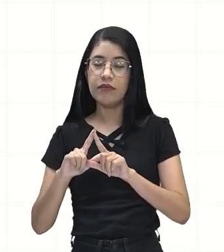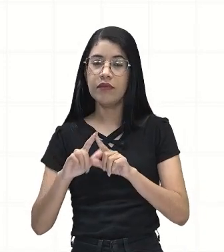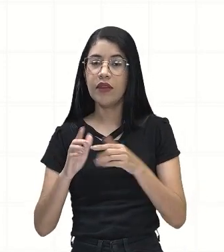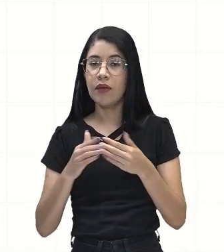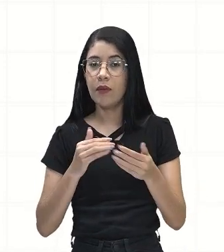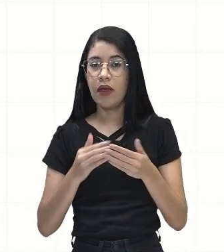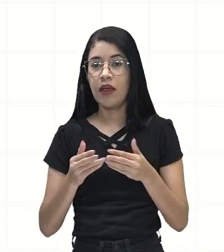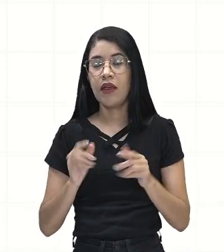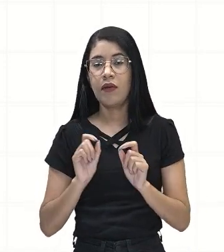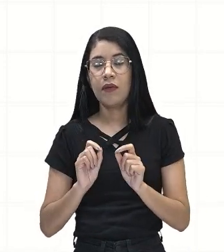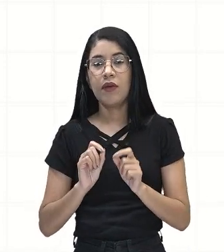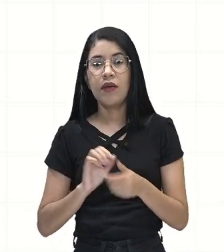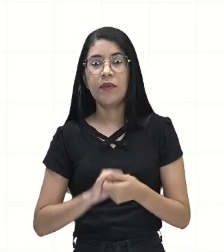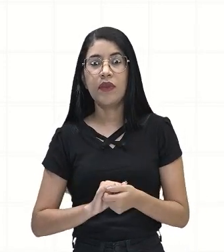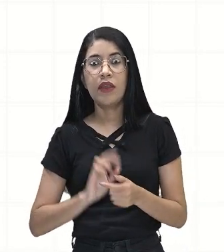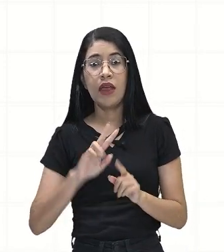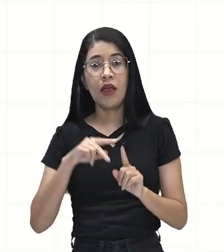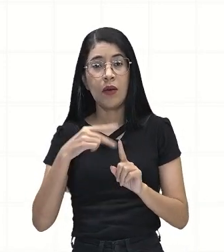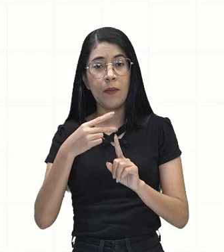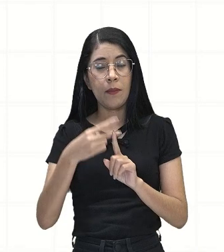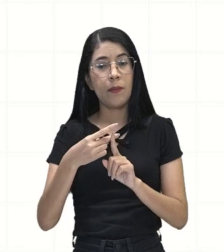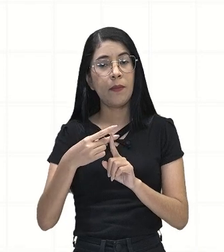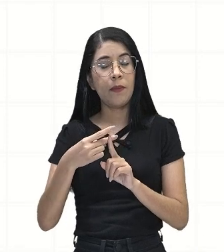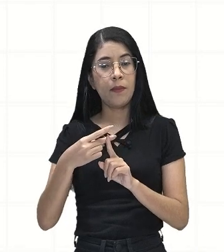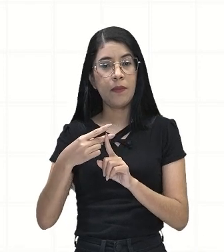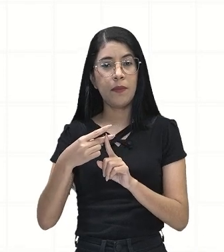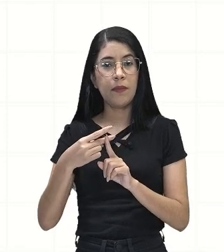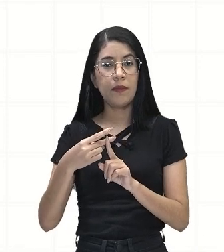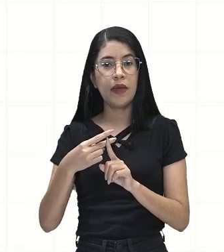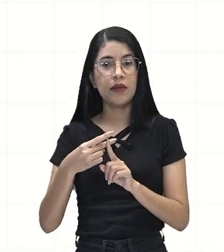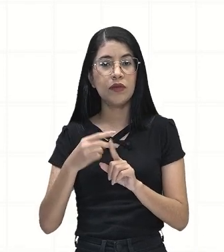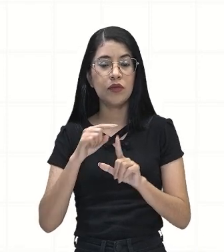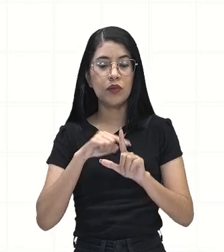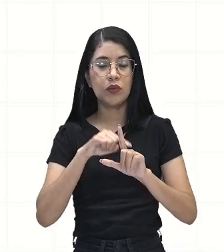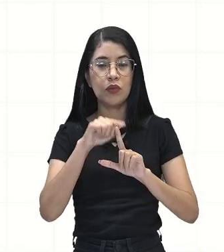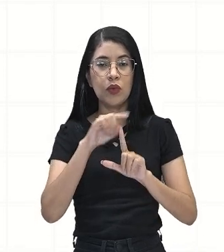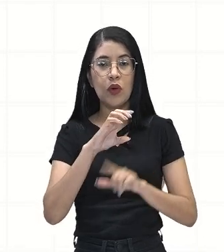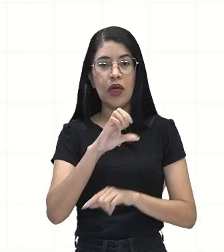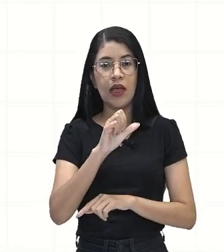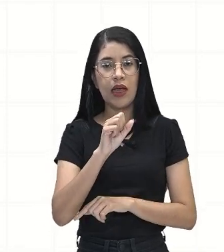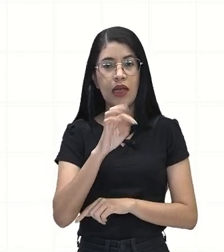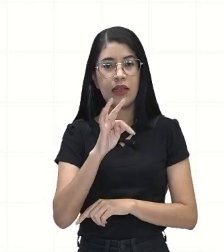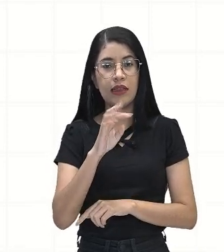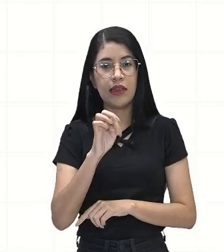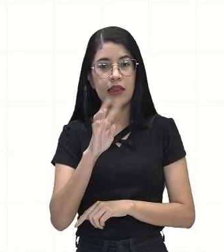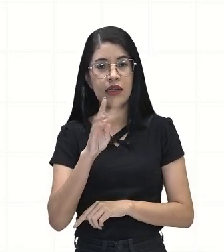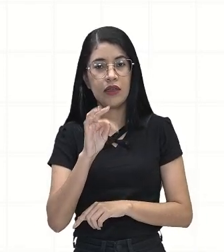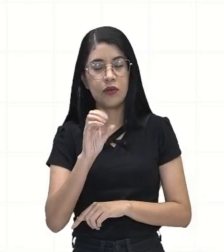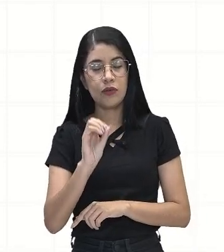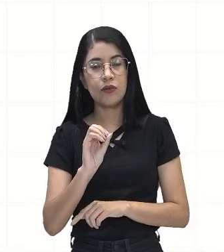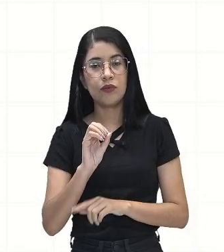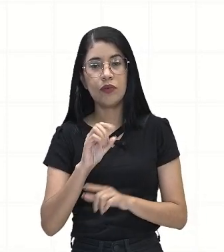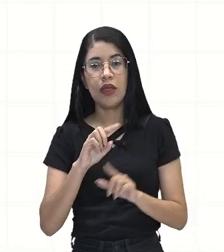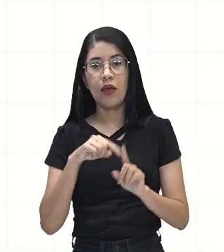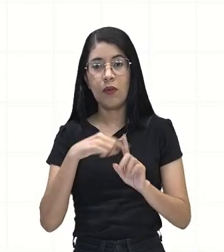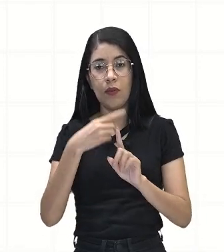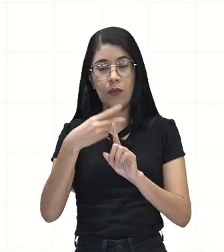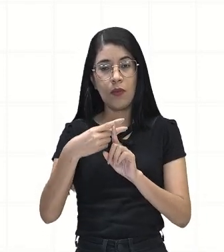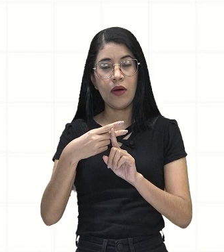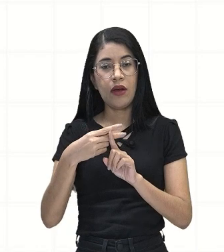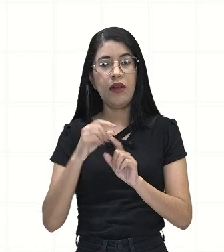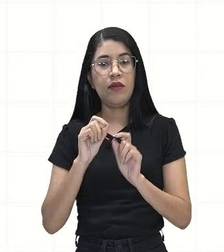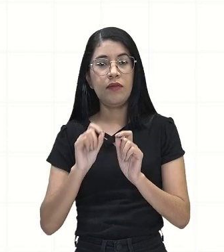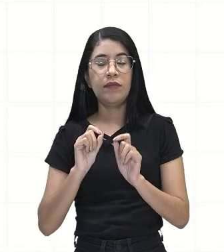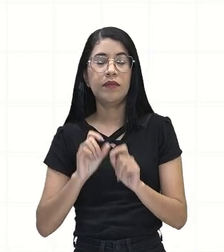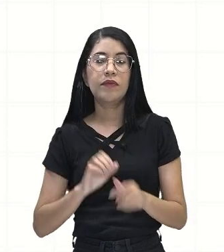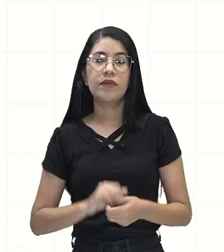quadrado da medida de um cateto, ó, estou trabalhando com o cateto, então qualquer cateto, né, o quadrado da